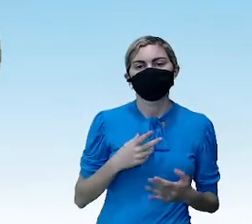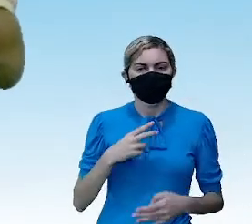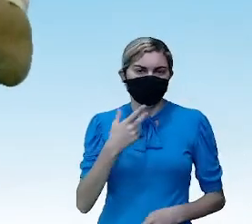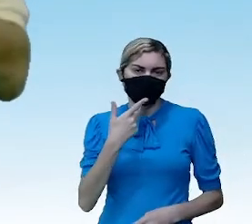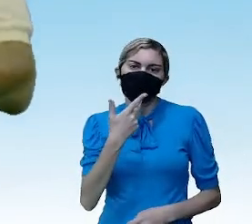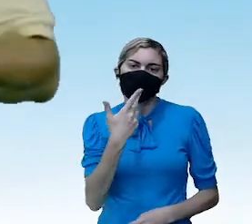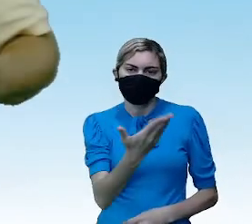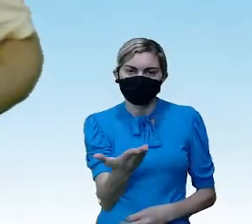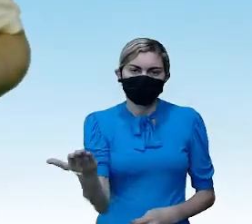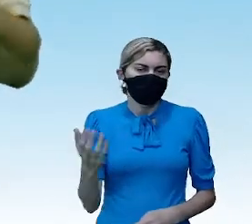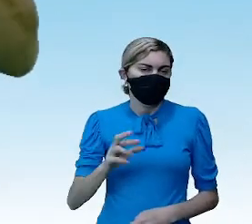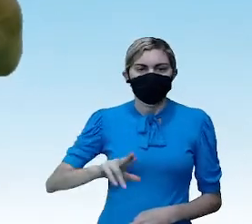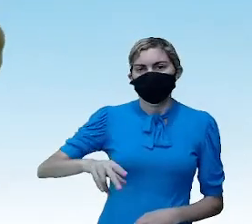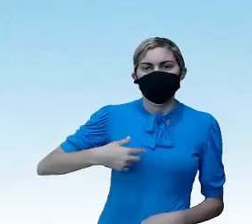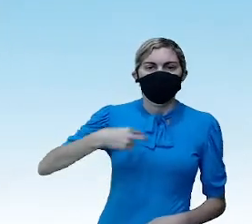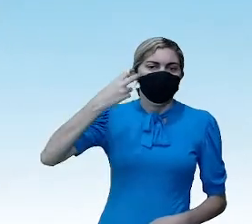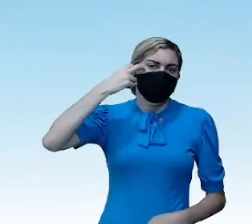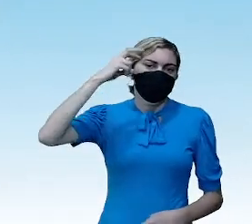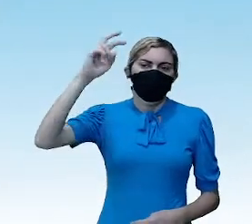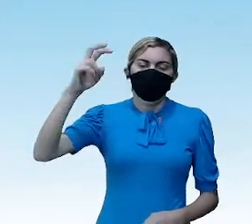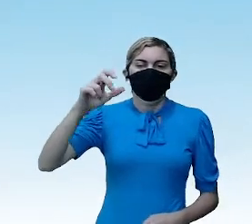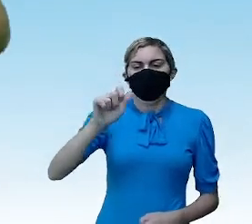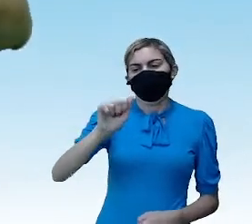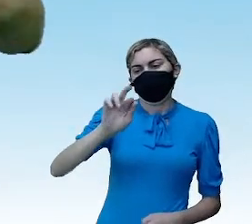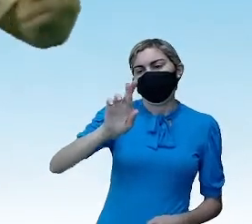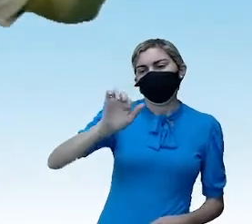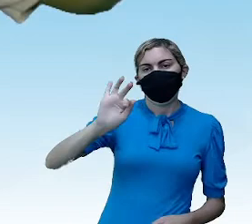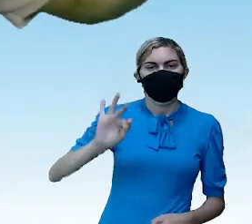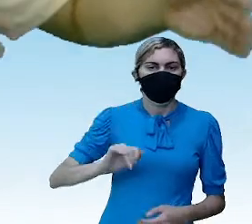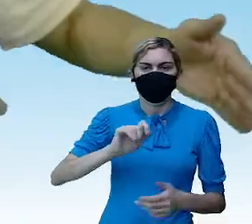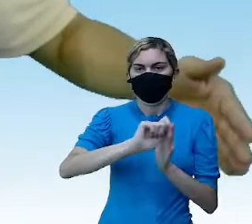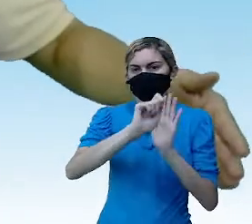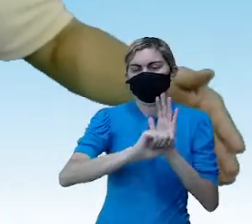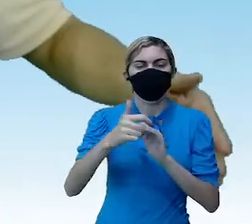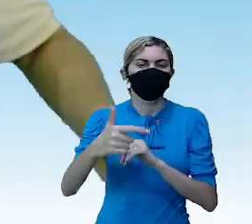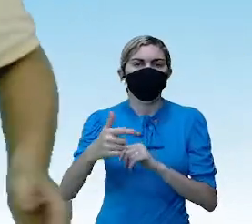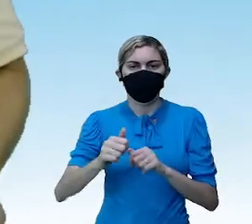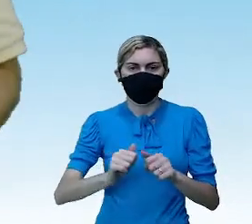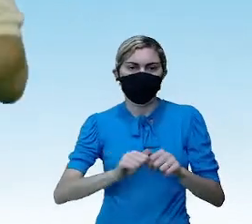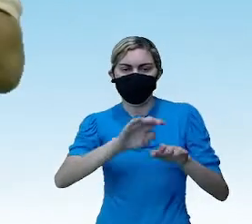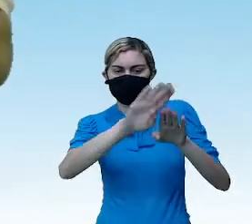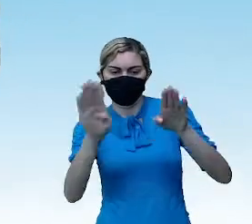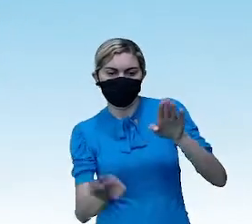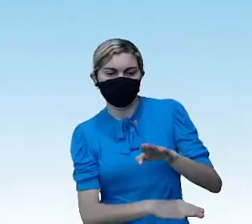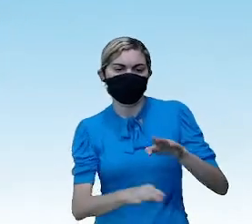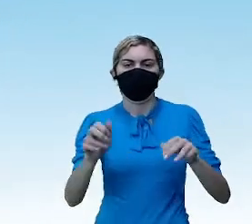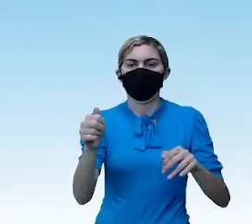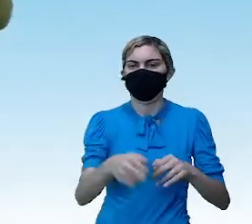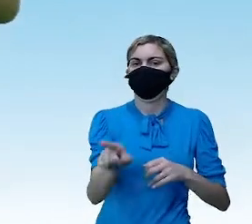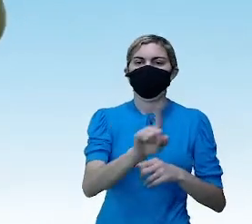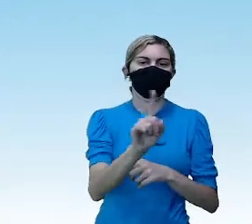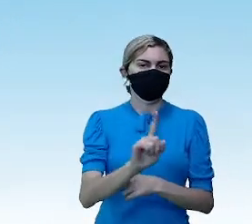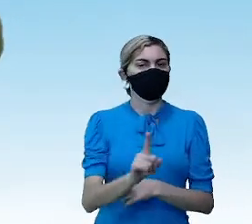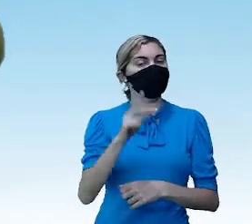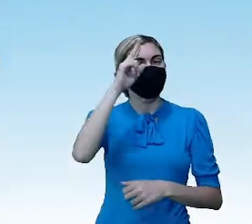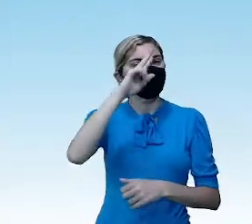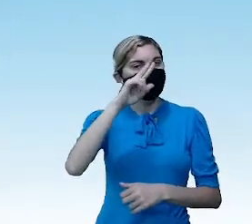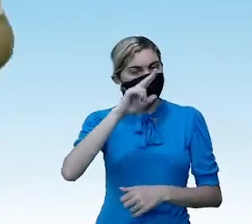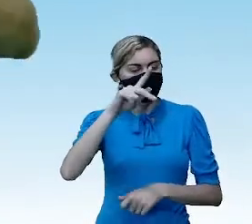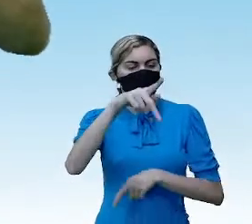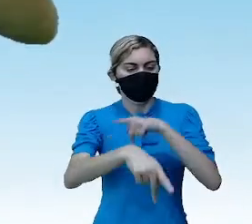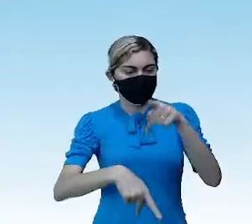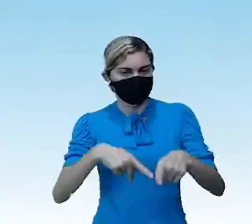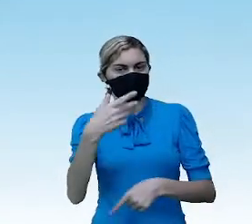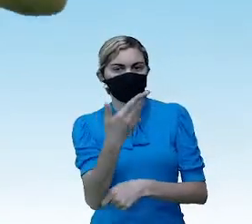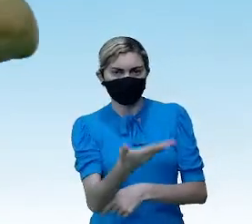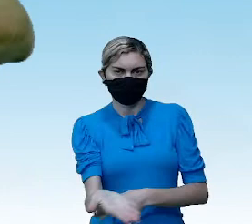é porque é uma cultura ágrafa, que é uma cultura menor. Então é importante lembrar que é um povo, certo?